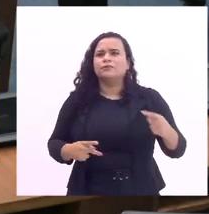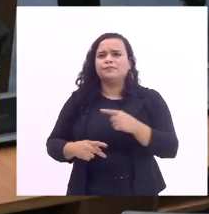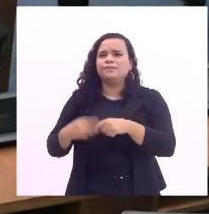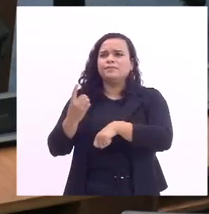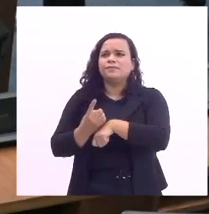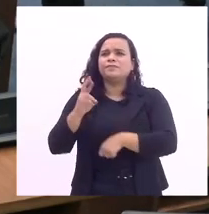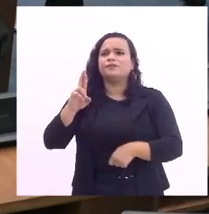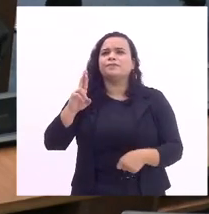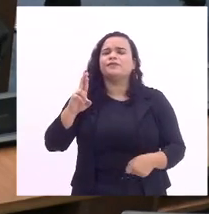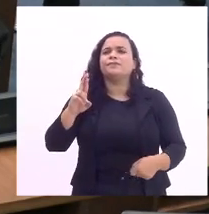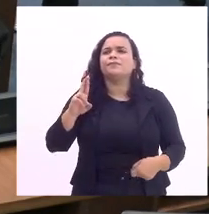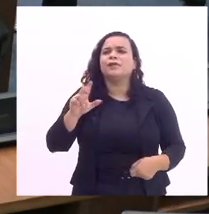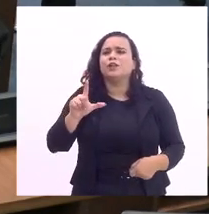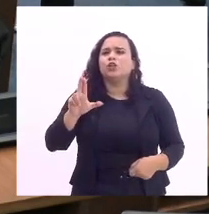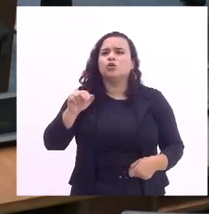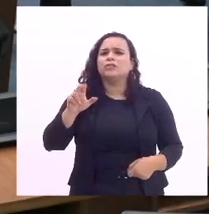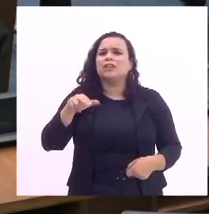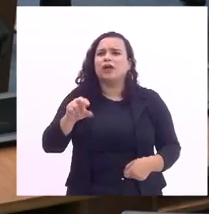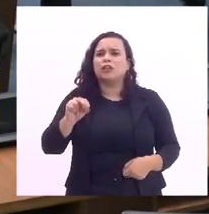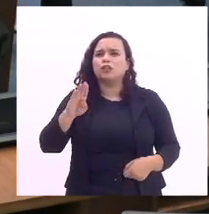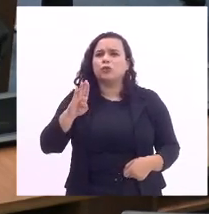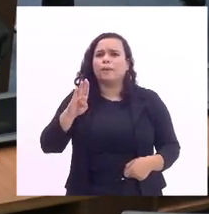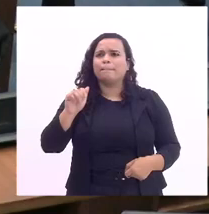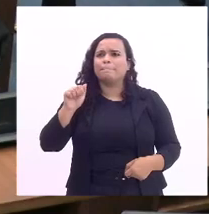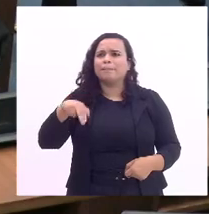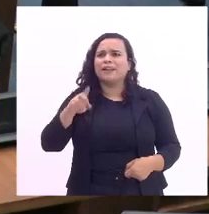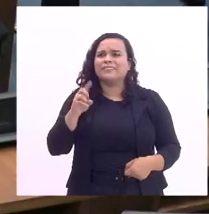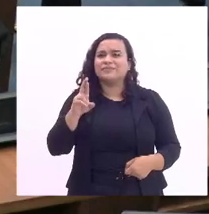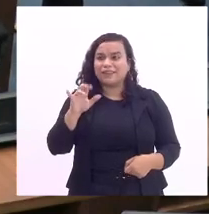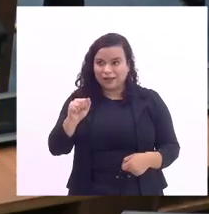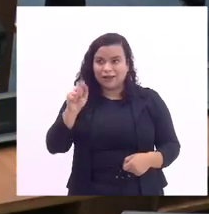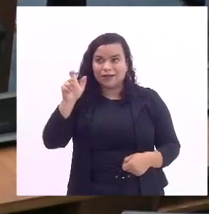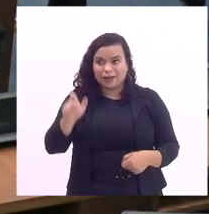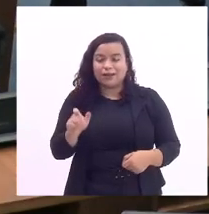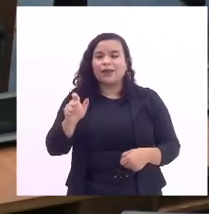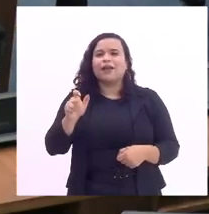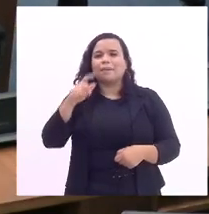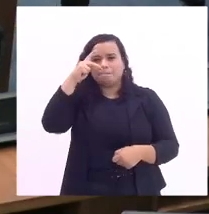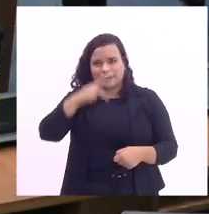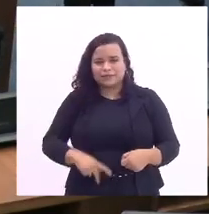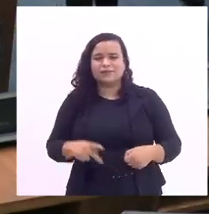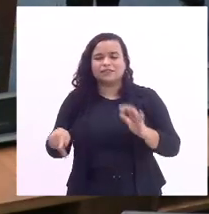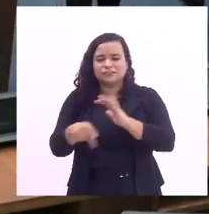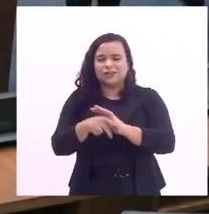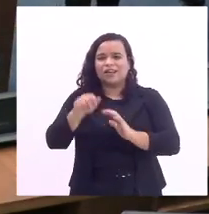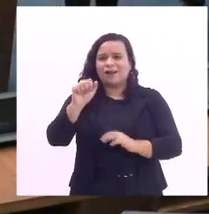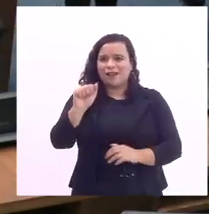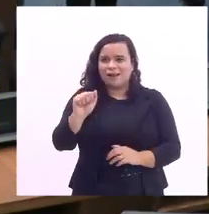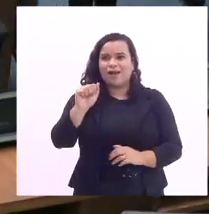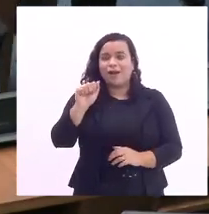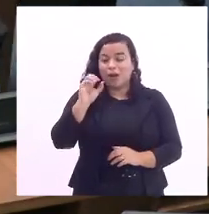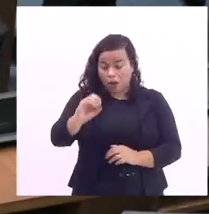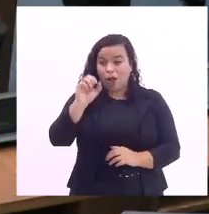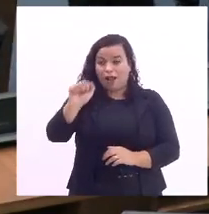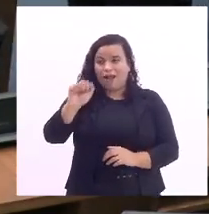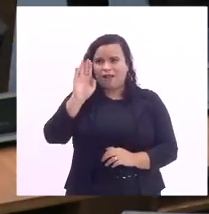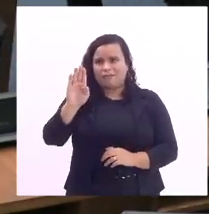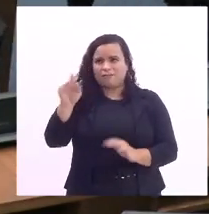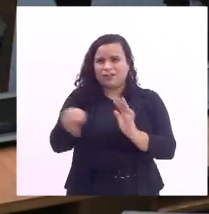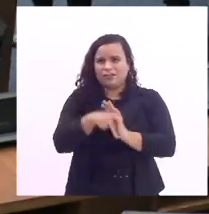doutor Luciano Bandeira, presidente da Ordem dos Advogados do Rio de Janeiro, também meu presidente.